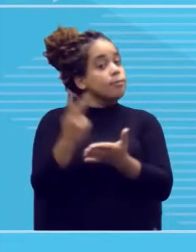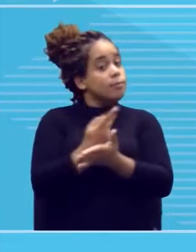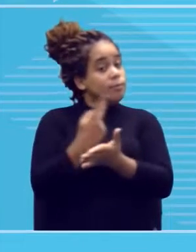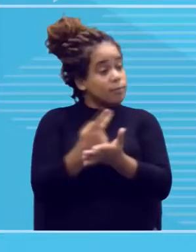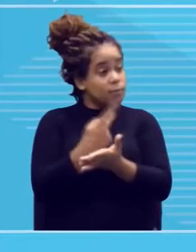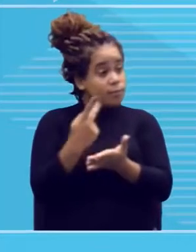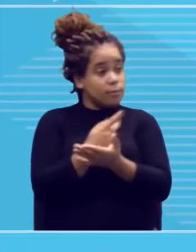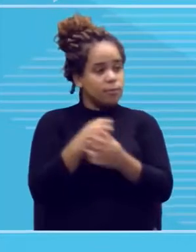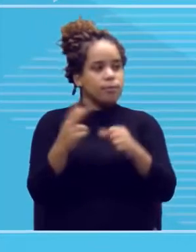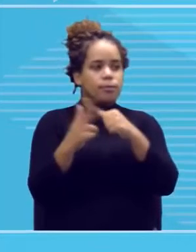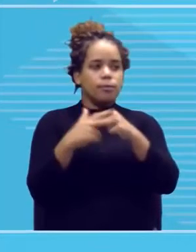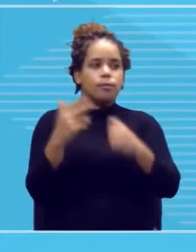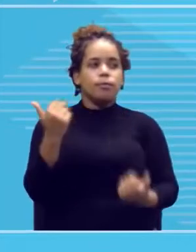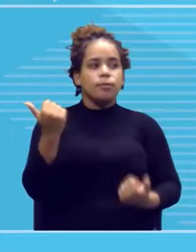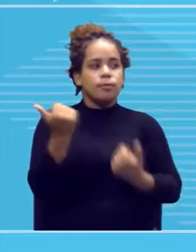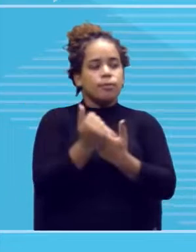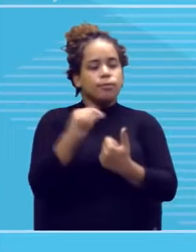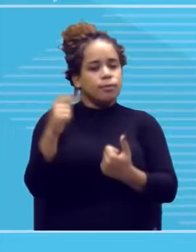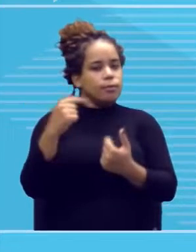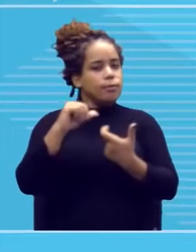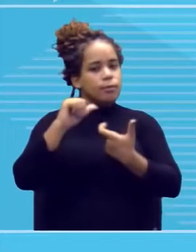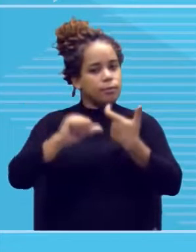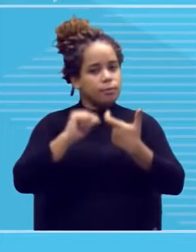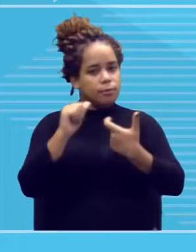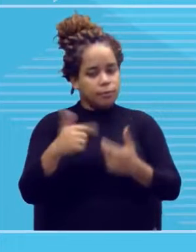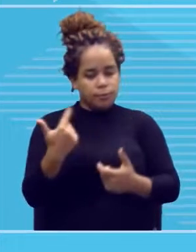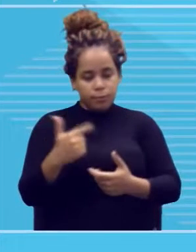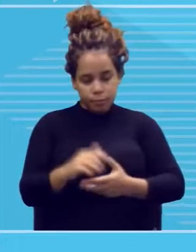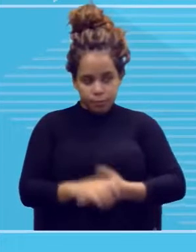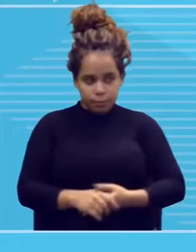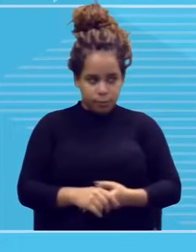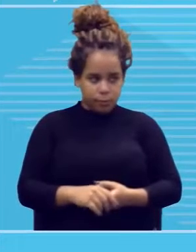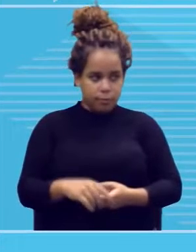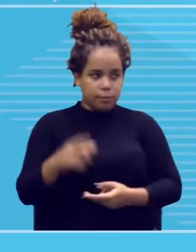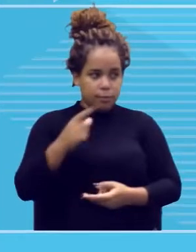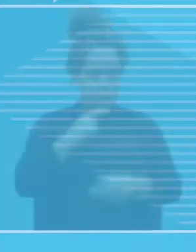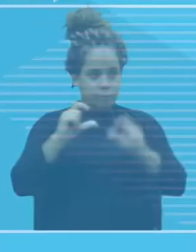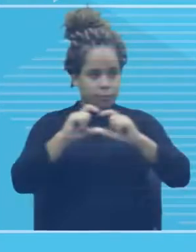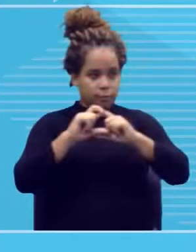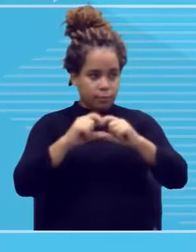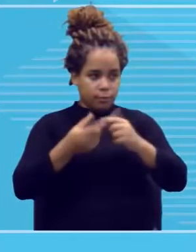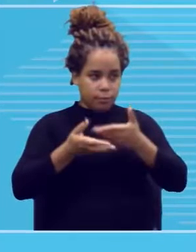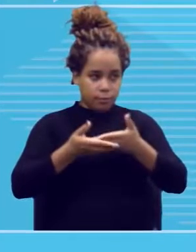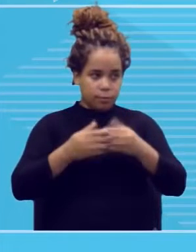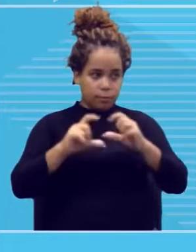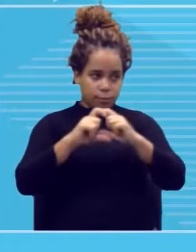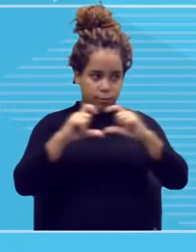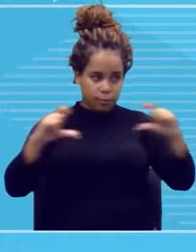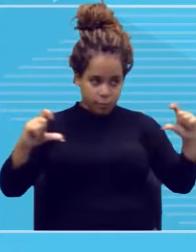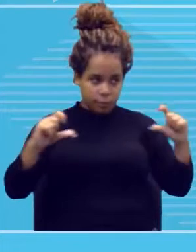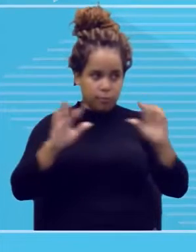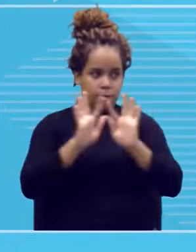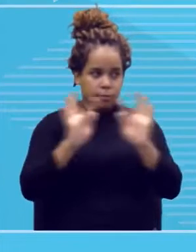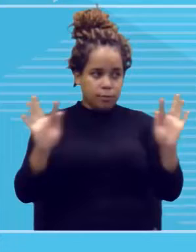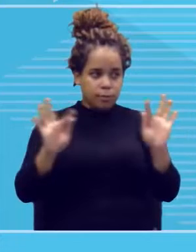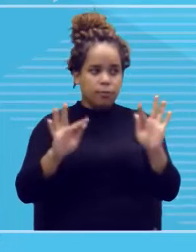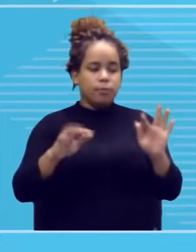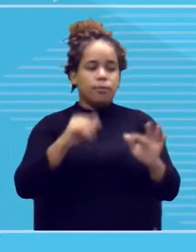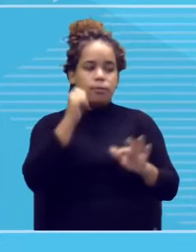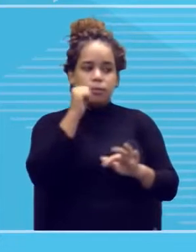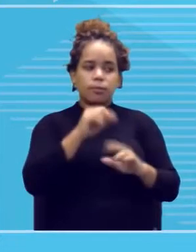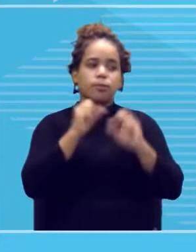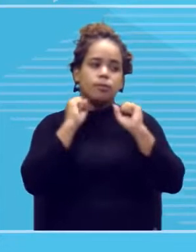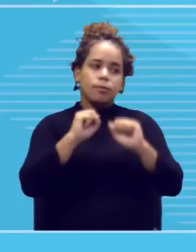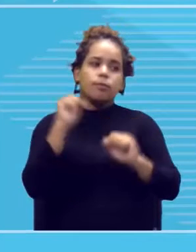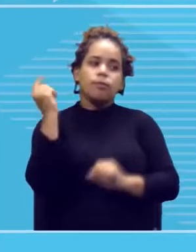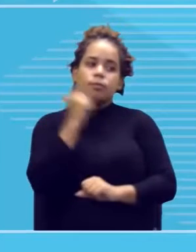modal Não flexiona beleza então tá aí ó ela pode ela consegue dançar